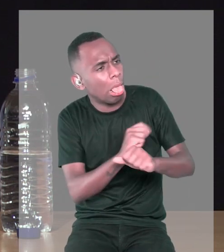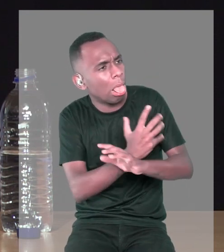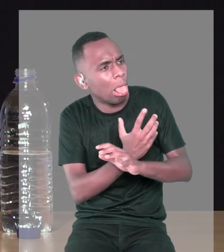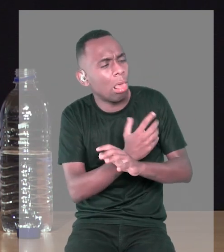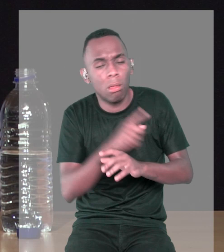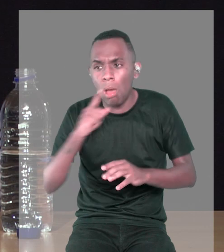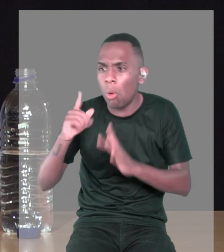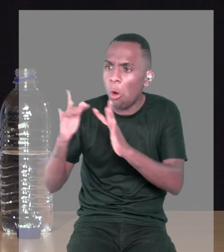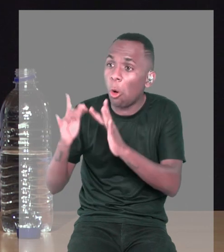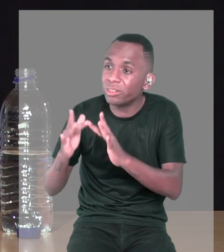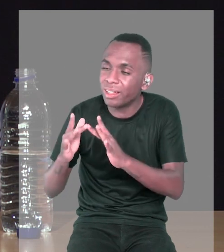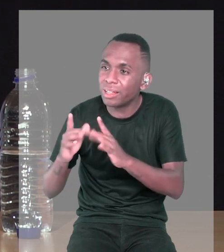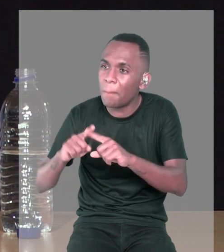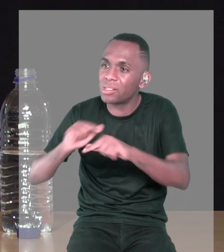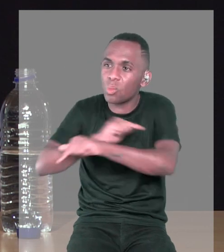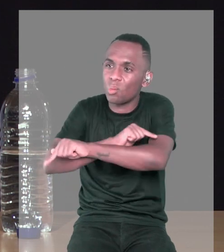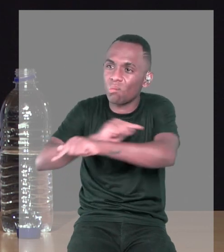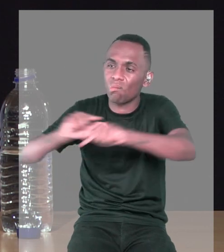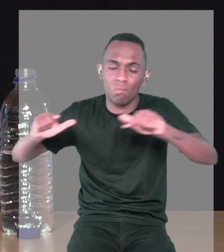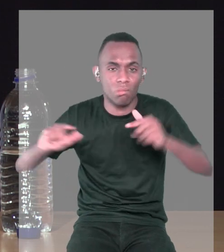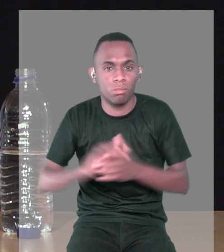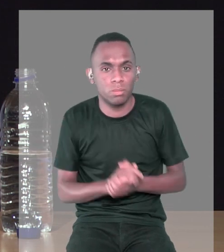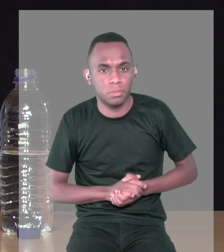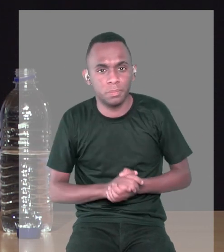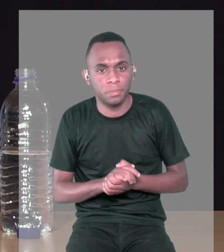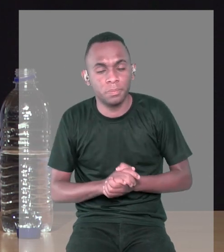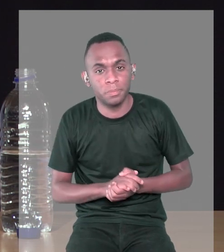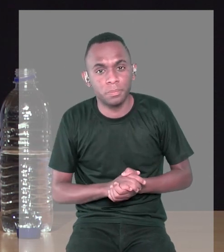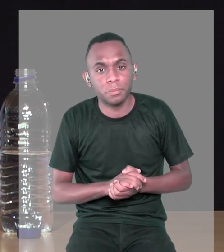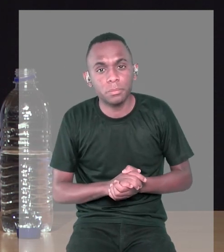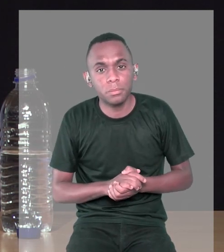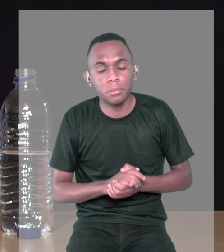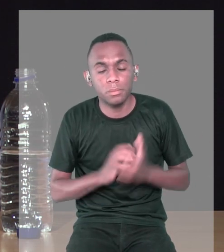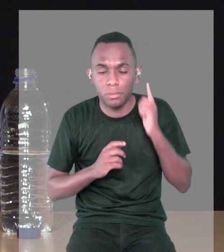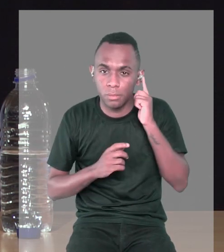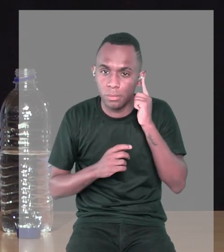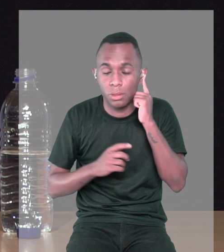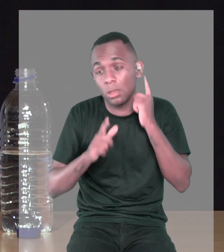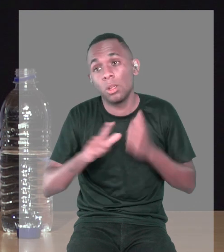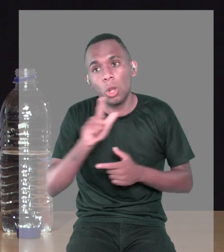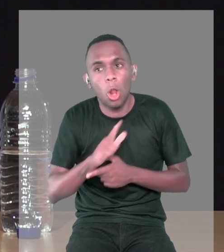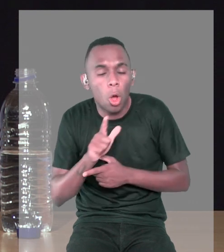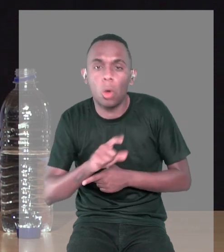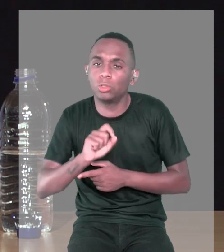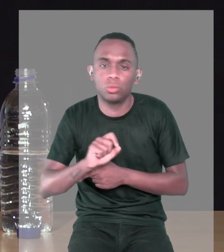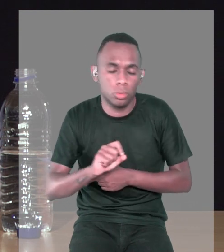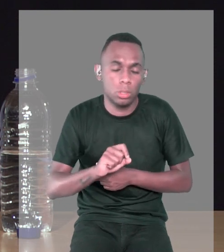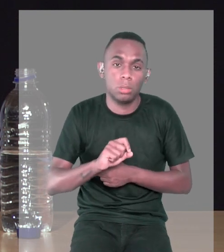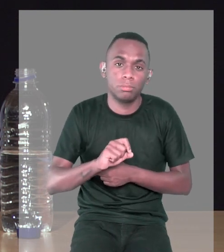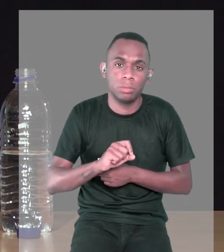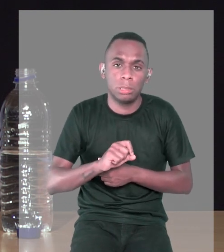ficado seco. Onde havia contato, só havia isolamento. Não se tratava, é claro, de